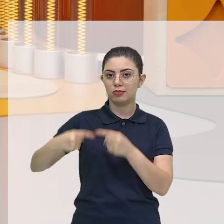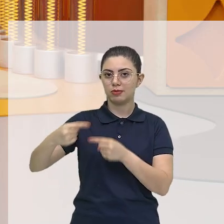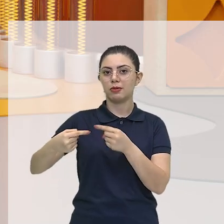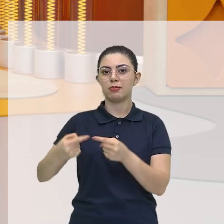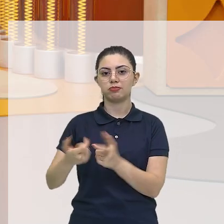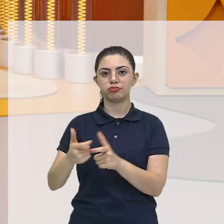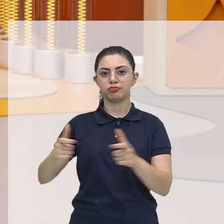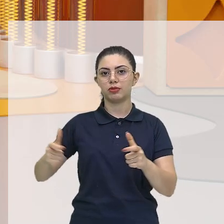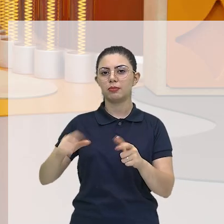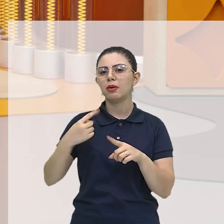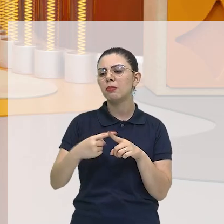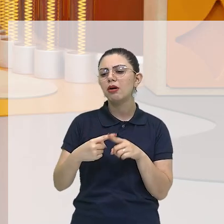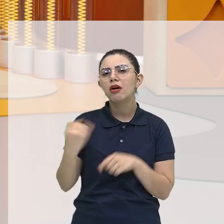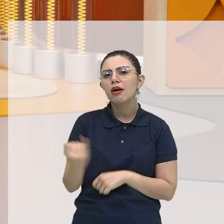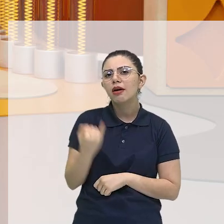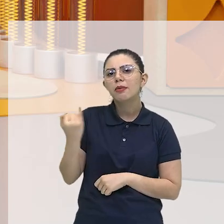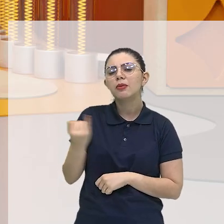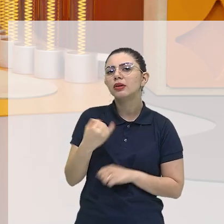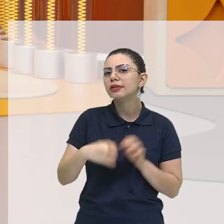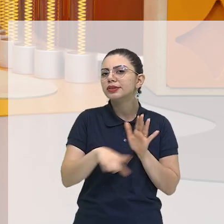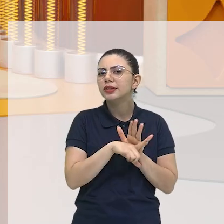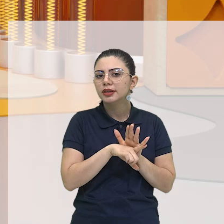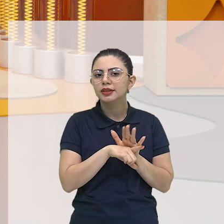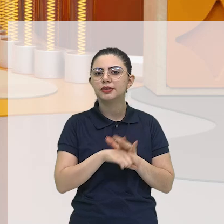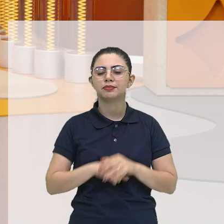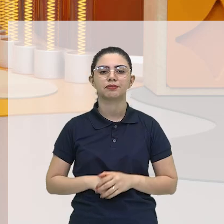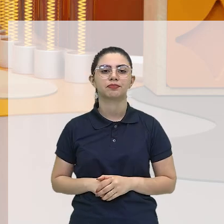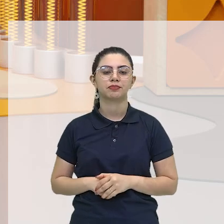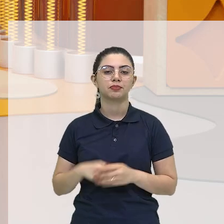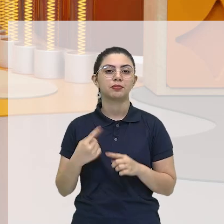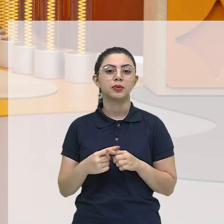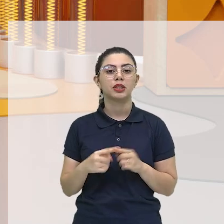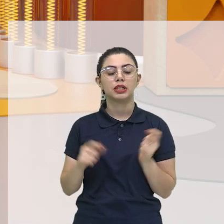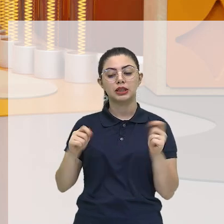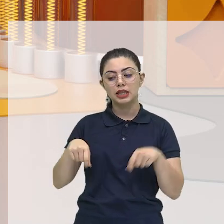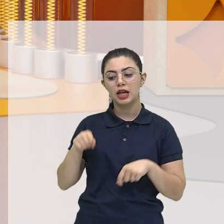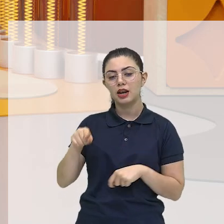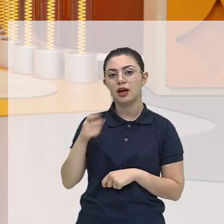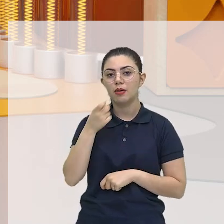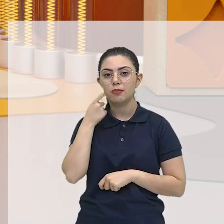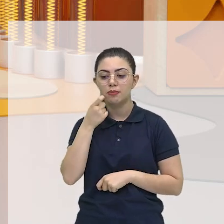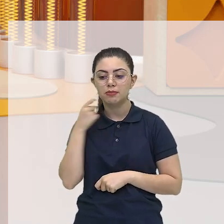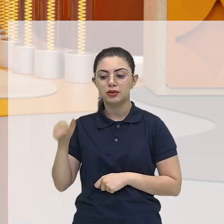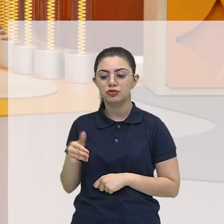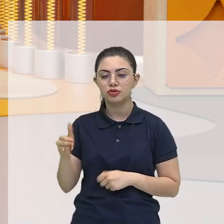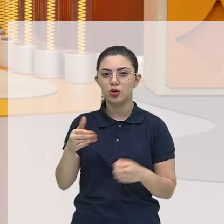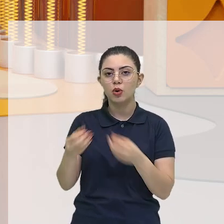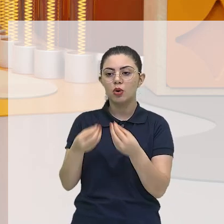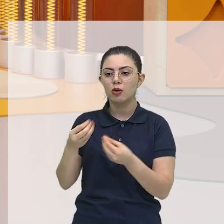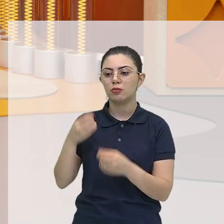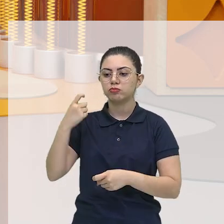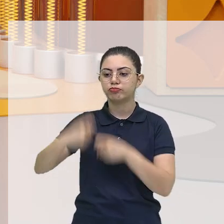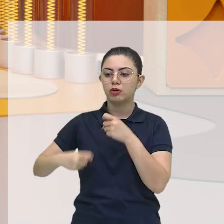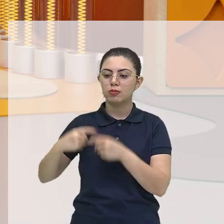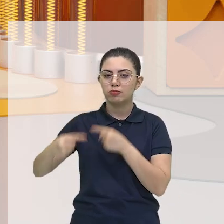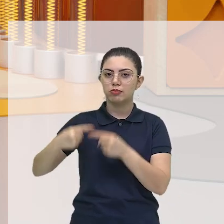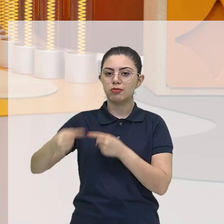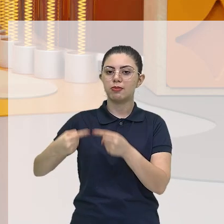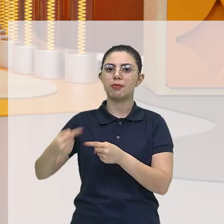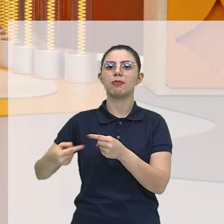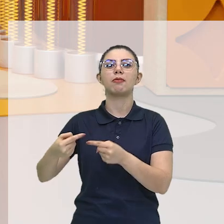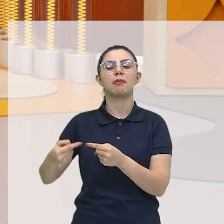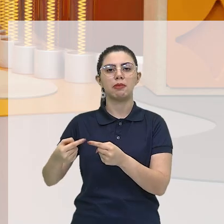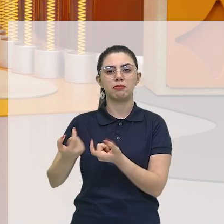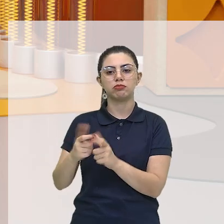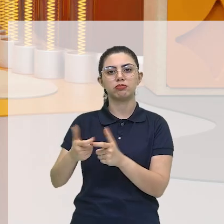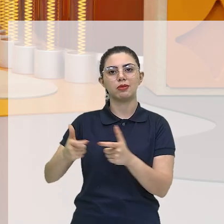Agora, por que é importante, né, ter essa lei? Porque, gente, permite que os peixes, né, eles se reproduzam e criem novos